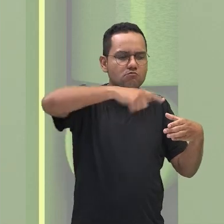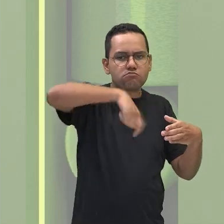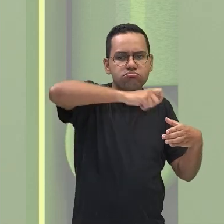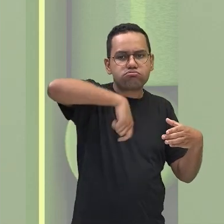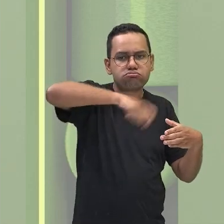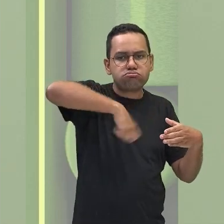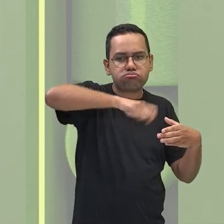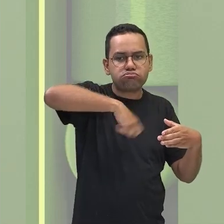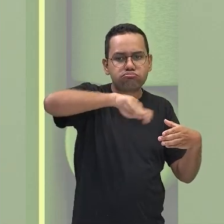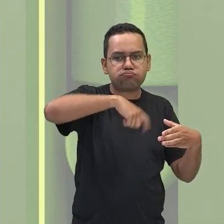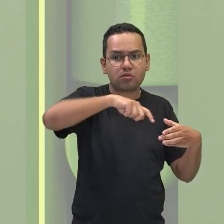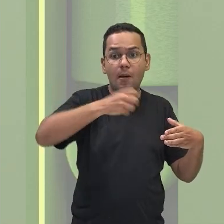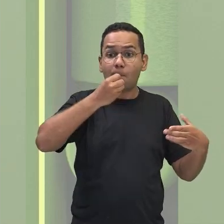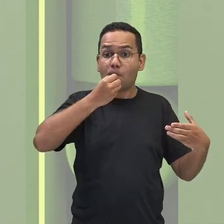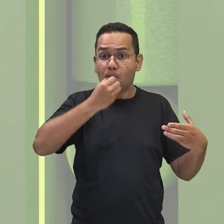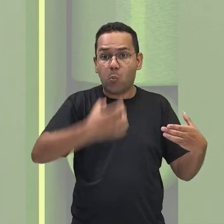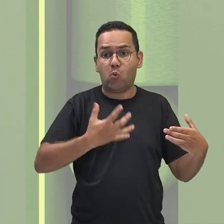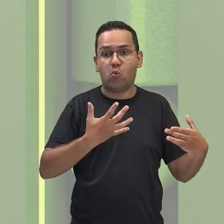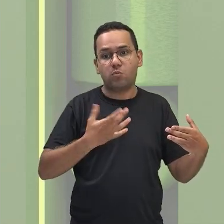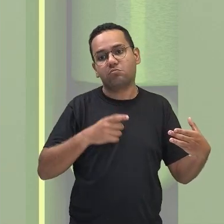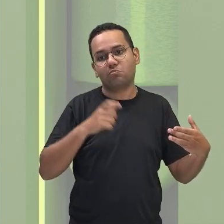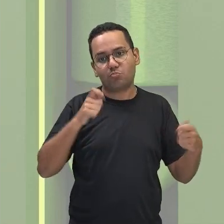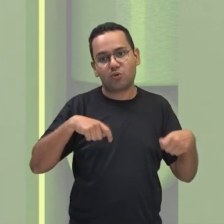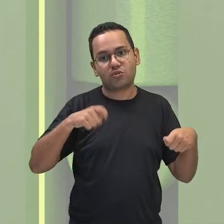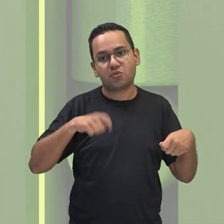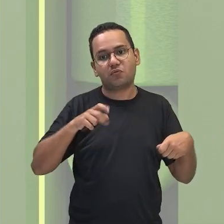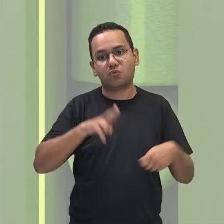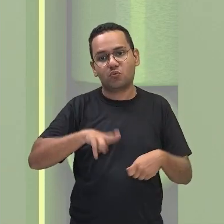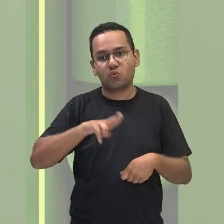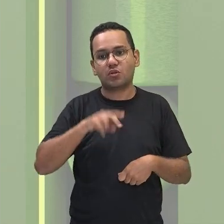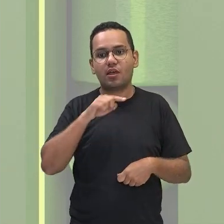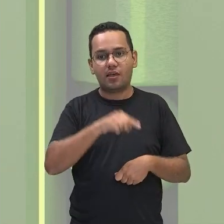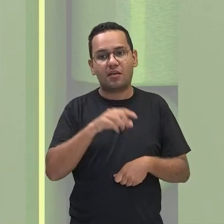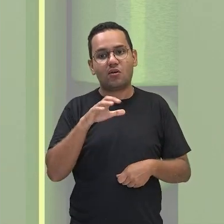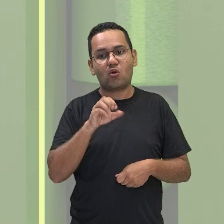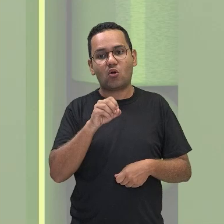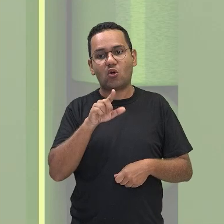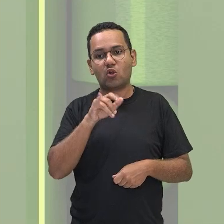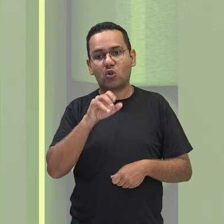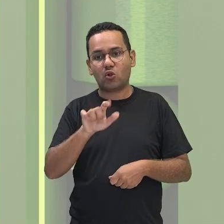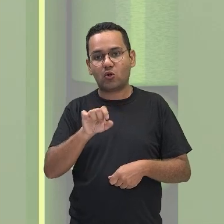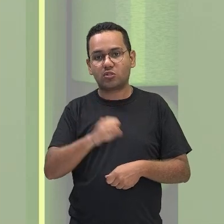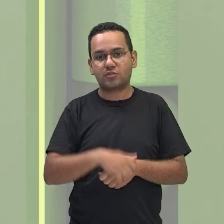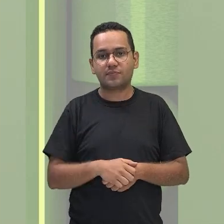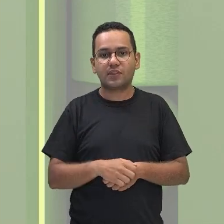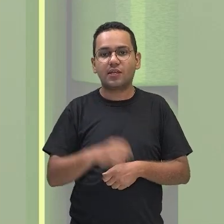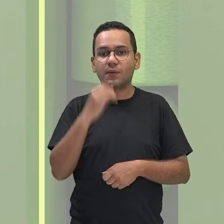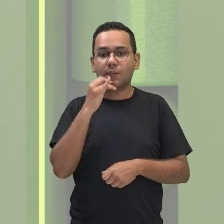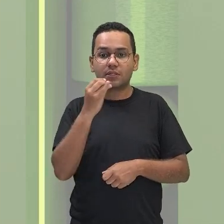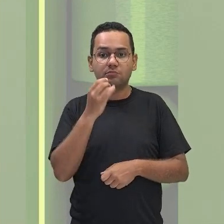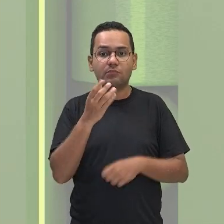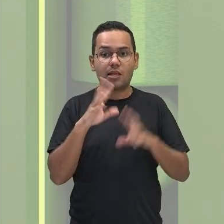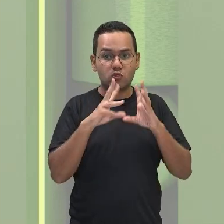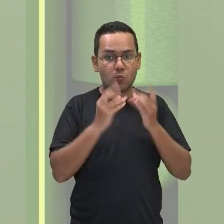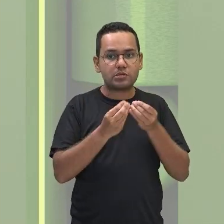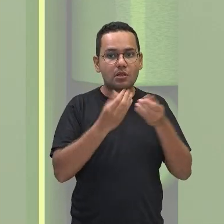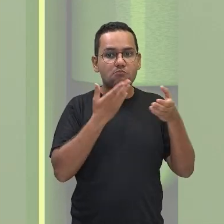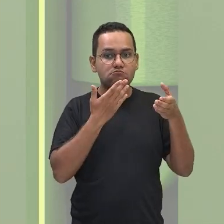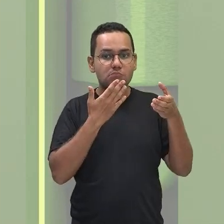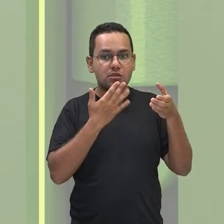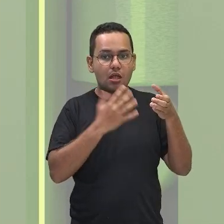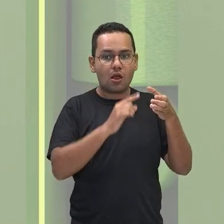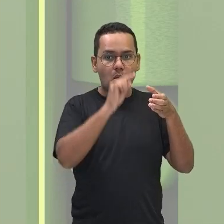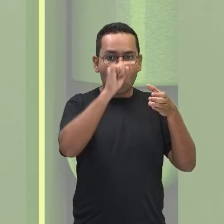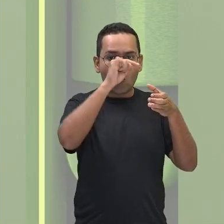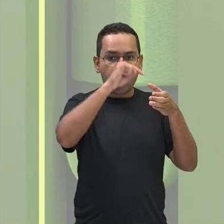ela volta a ficar pronta para uso. Esse é um exemplo de colóide. O pigmento ele volta, fica em suspensão, tá? Mas